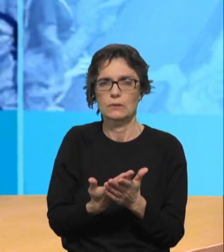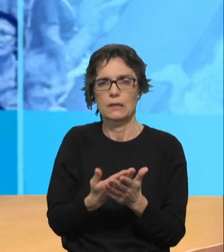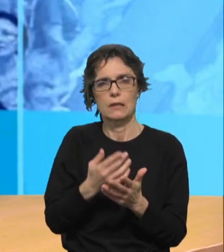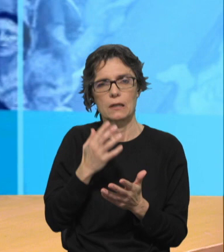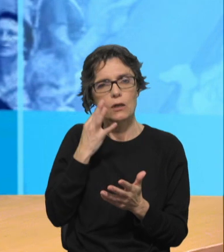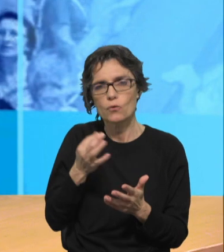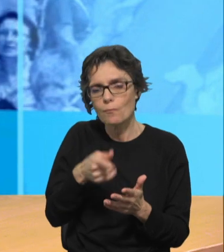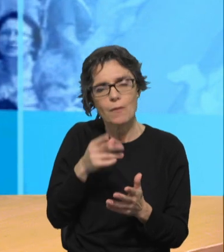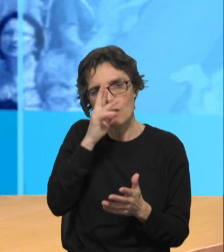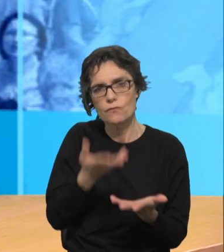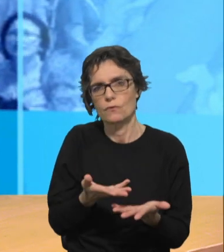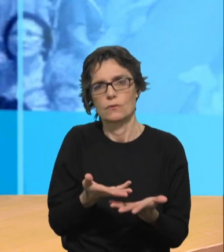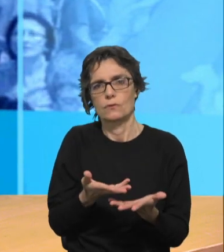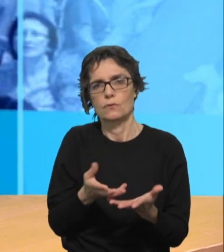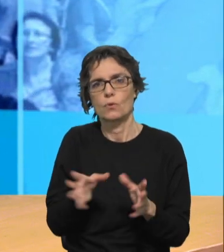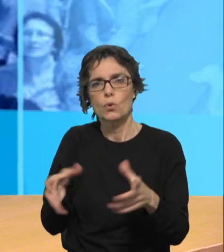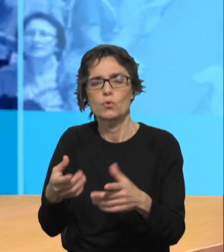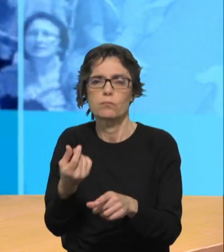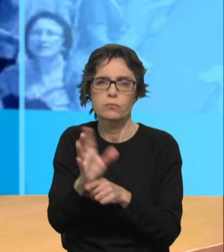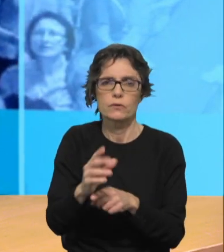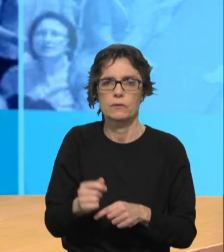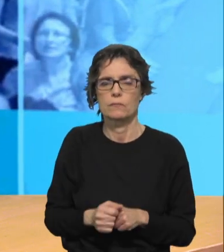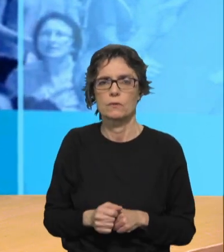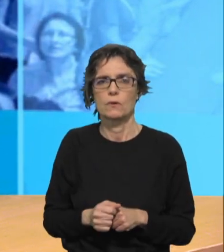Foi difícil controlar, de certa medida, como